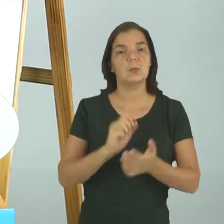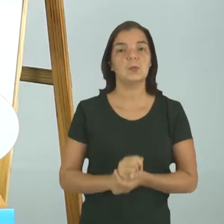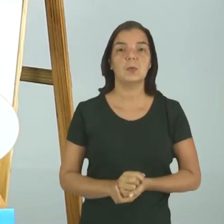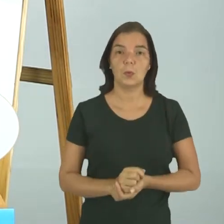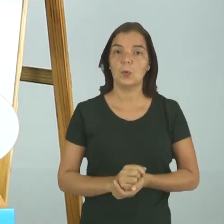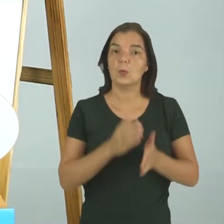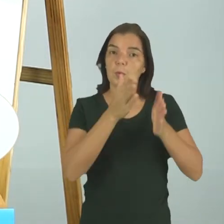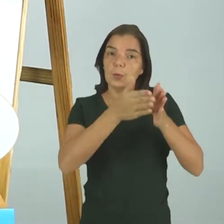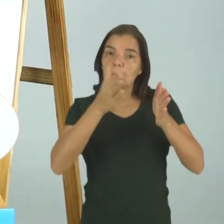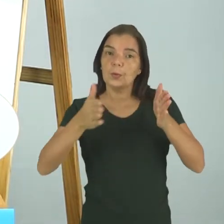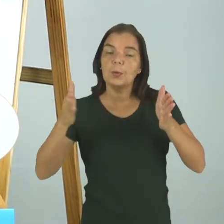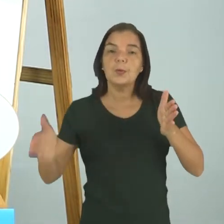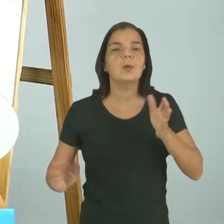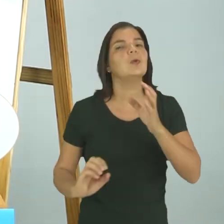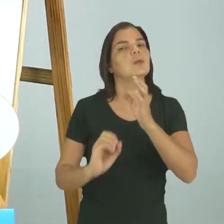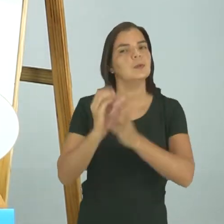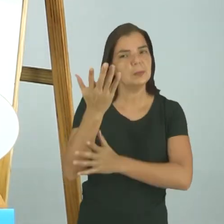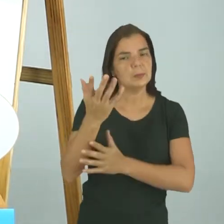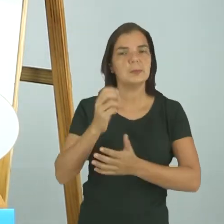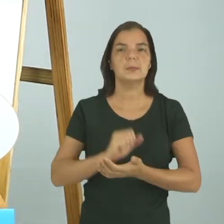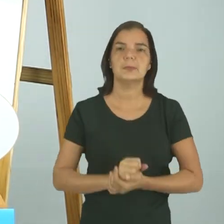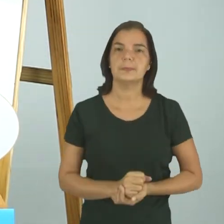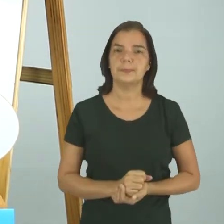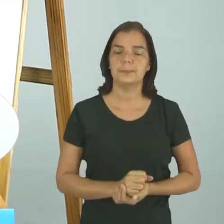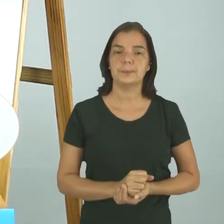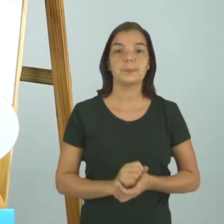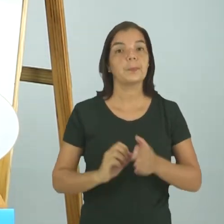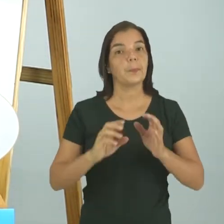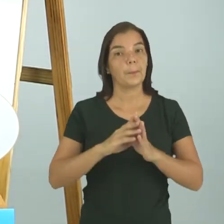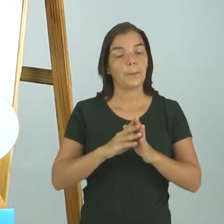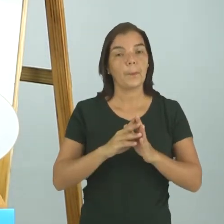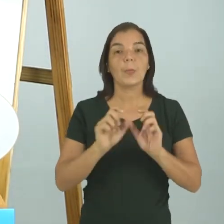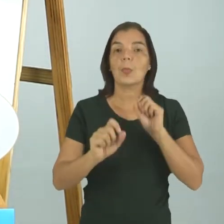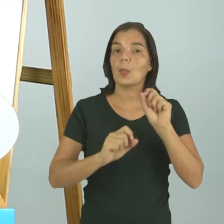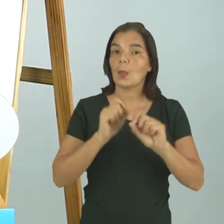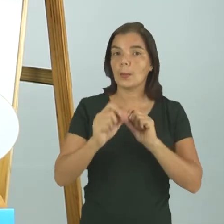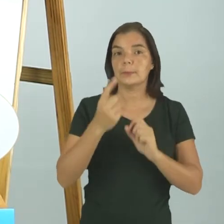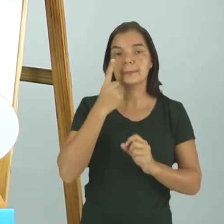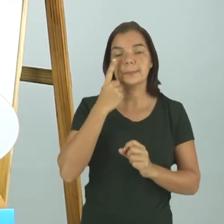classificando por ordem de acontecimentos. Vamos lá?